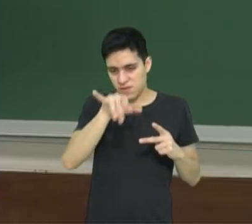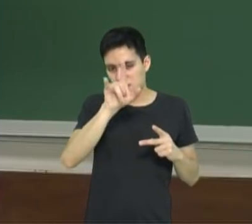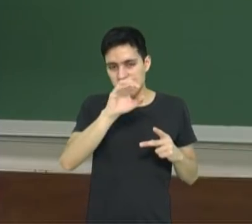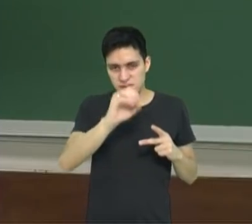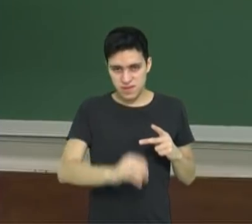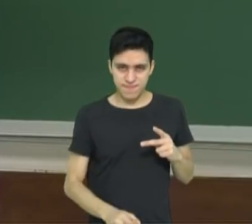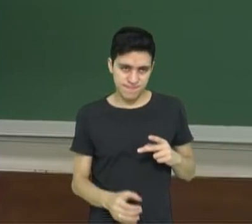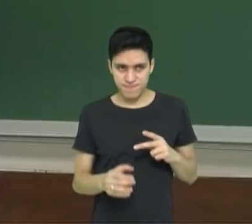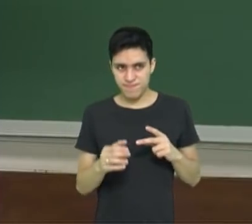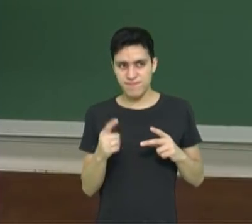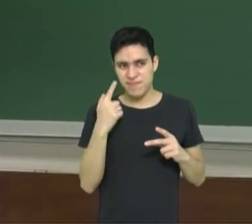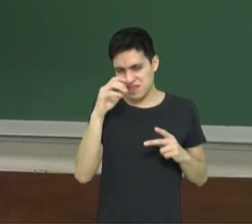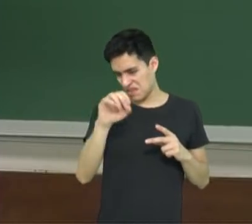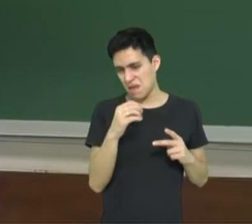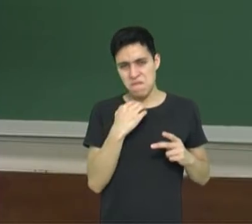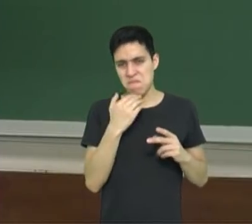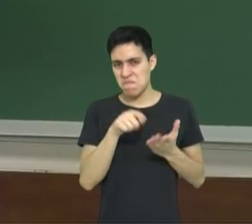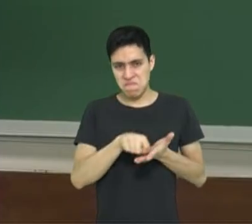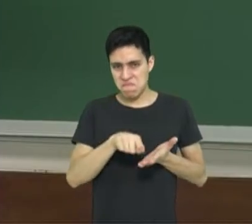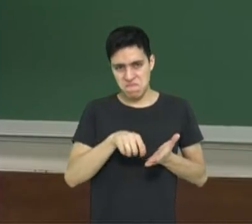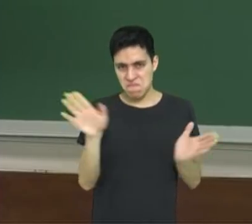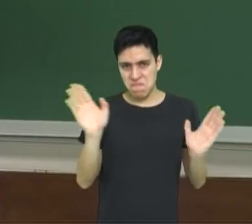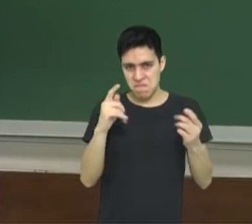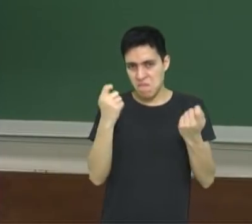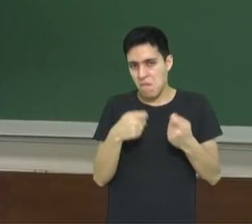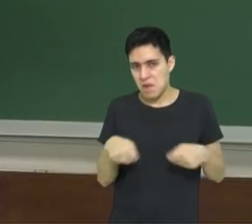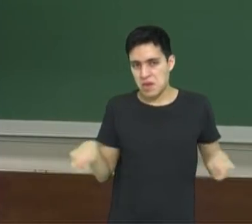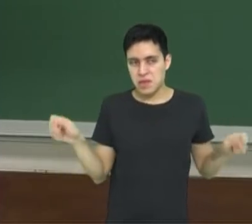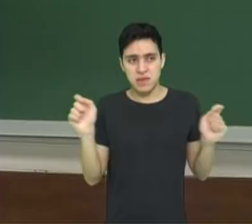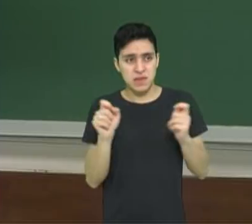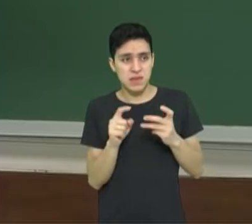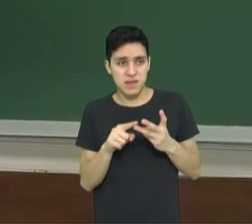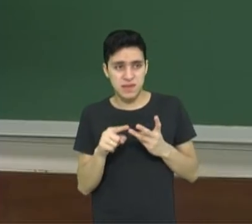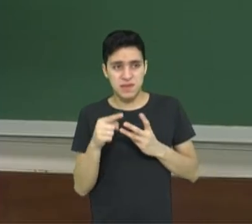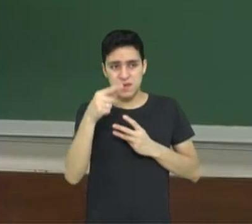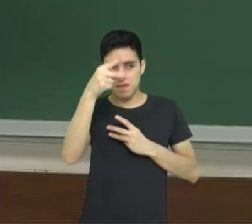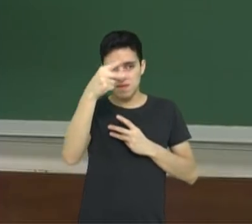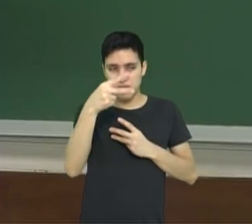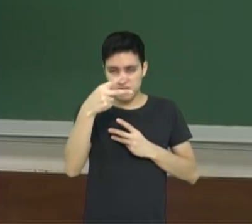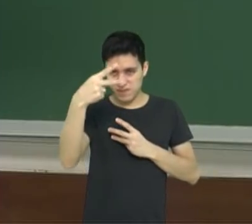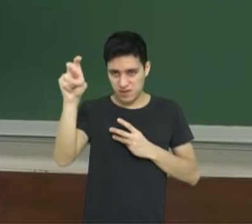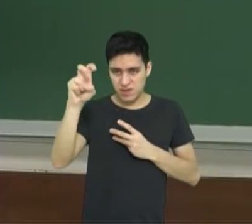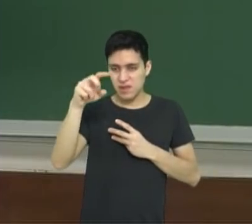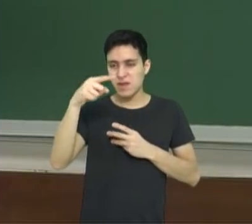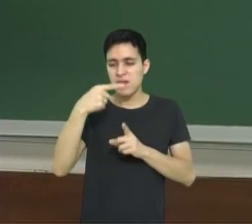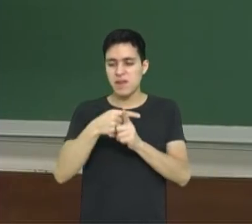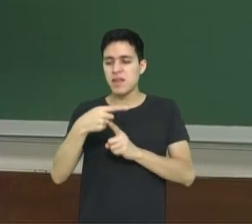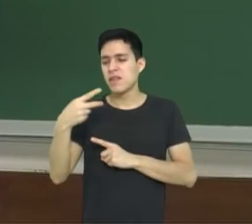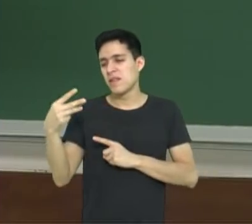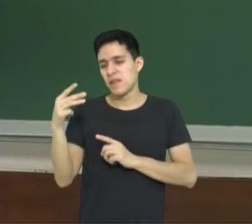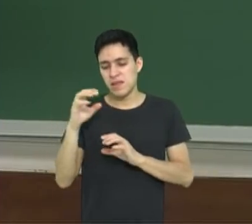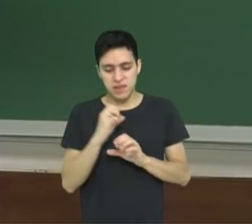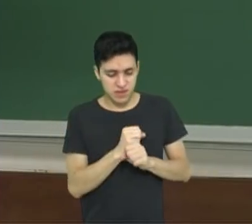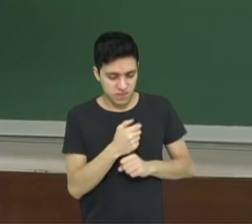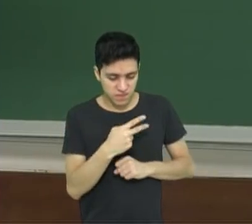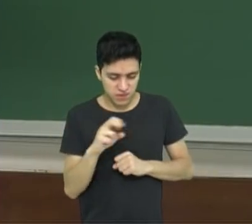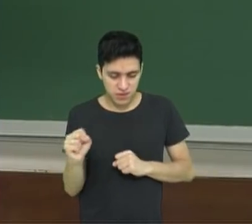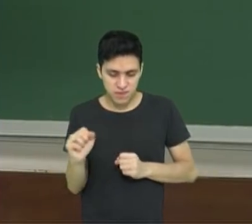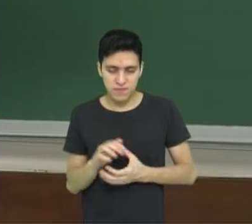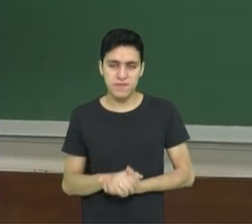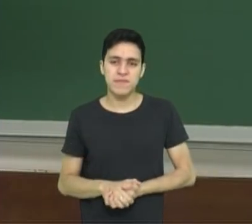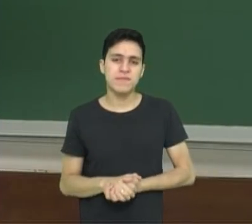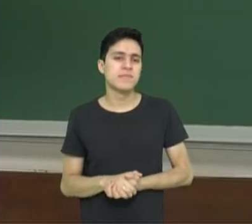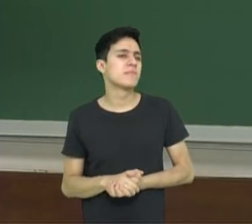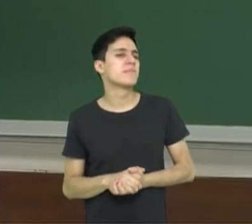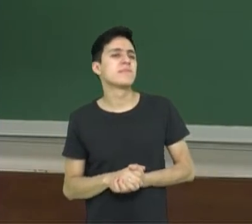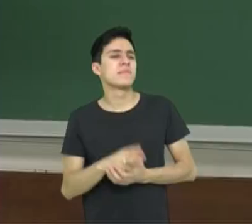ó. E o 0 você não precisa nem escrever. Igual 25 mais 3, 28. Então,